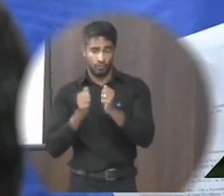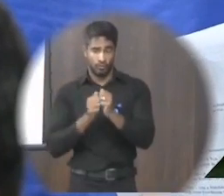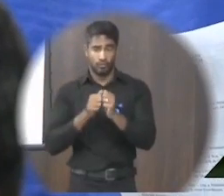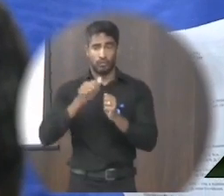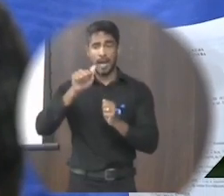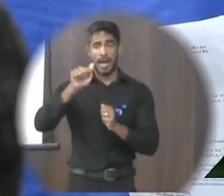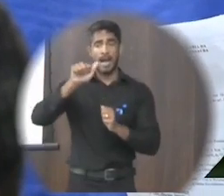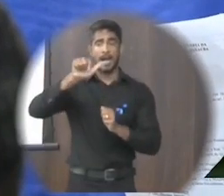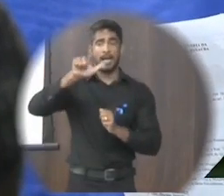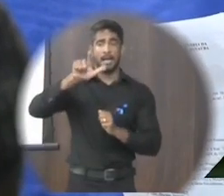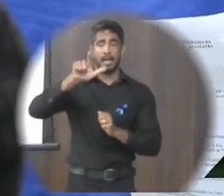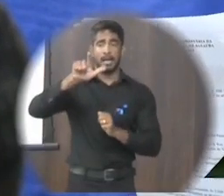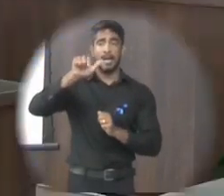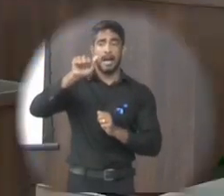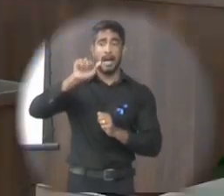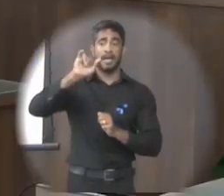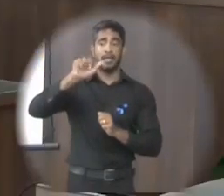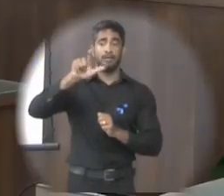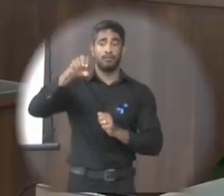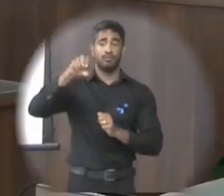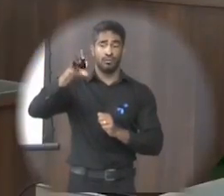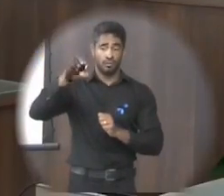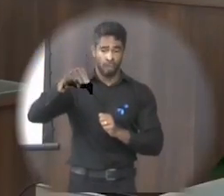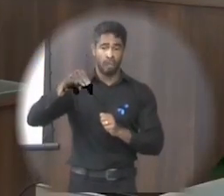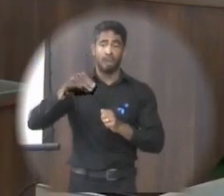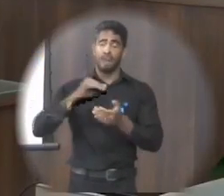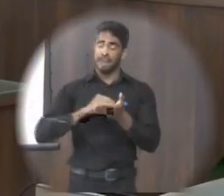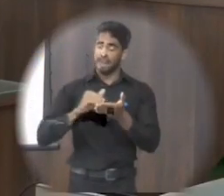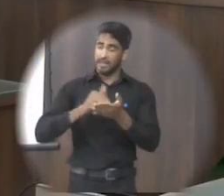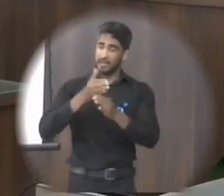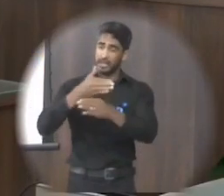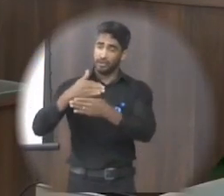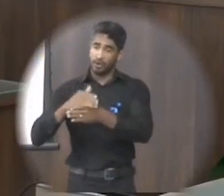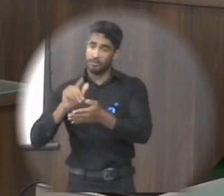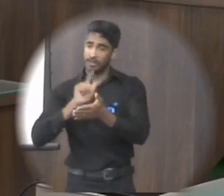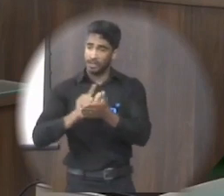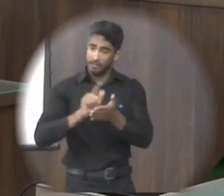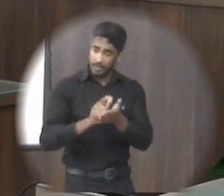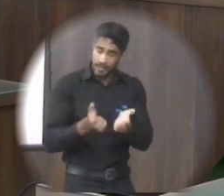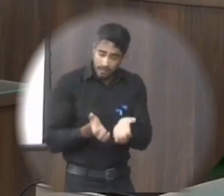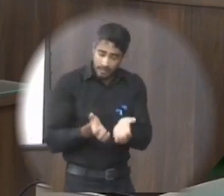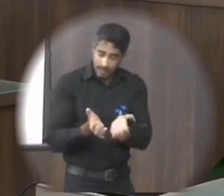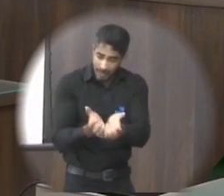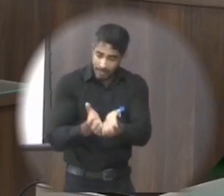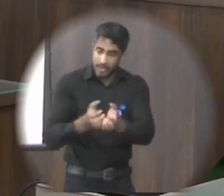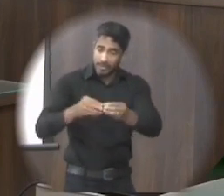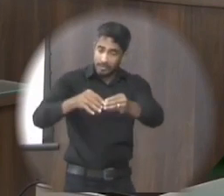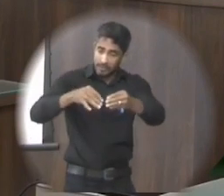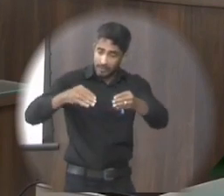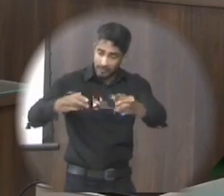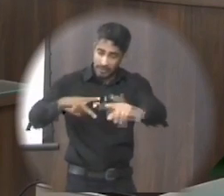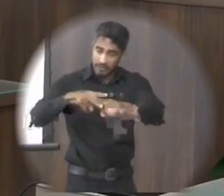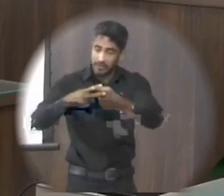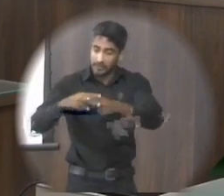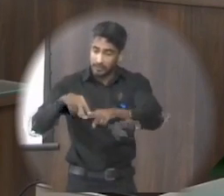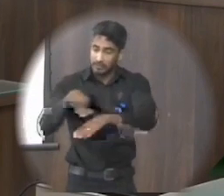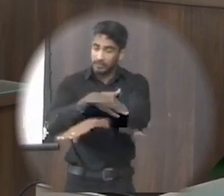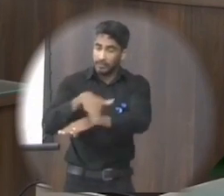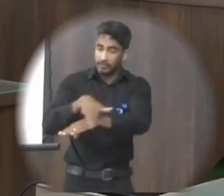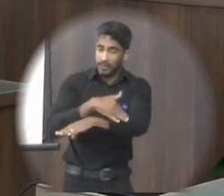Ailson Aparecido de Lima, secretário de Obras e Serviços Urbanos, solicitando limpeza, patrulhamento, cascalhamento e manutenção das